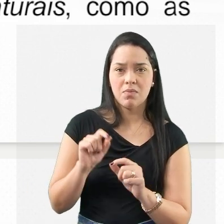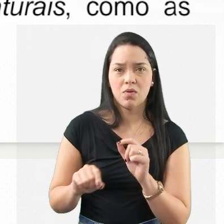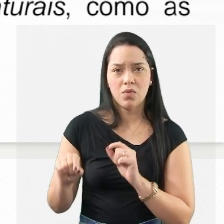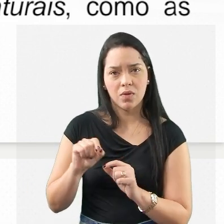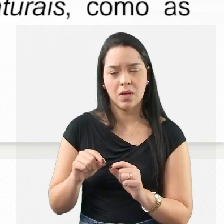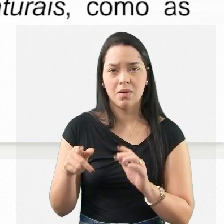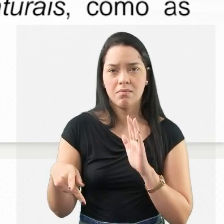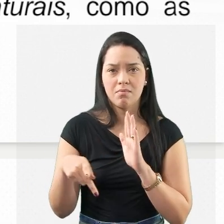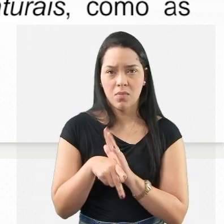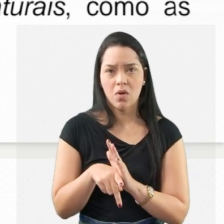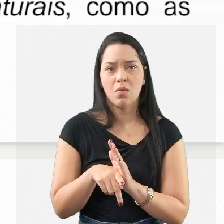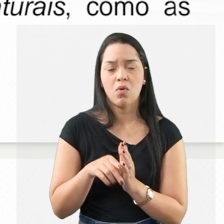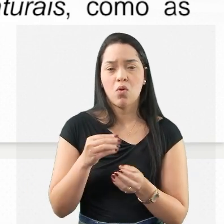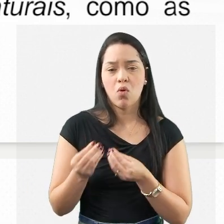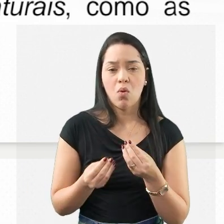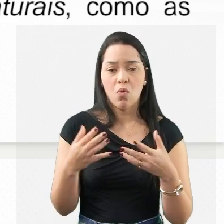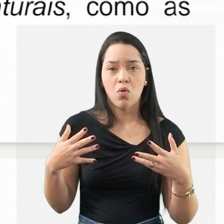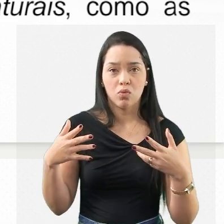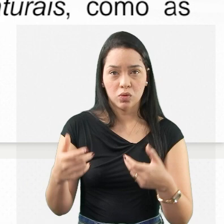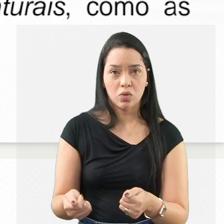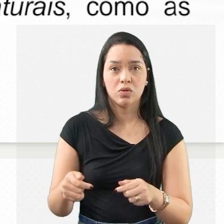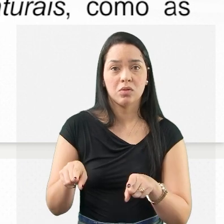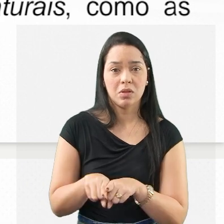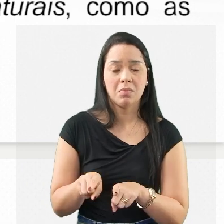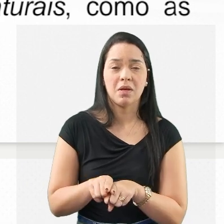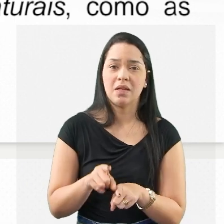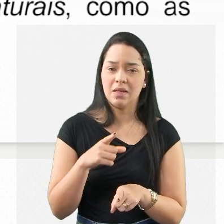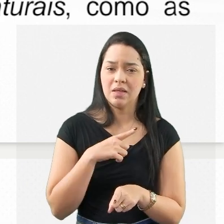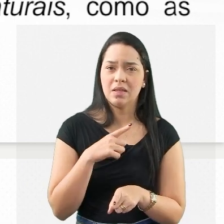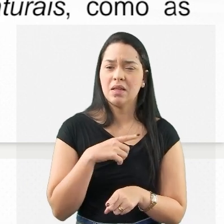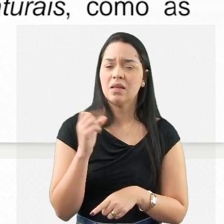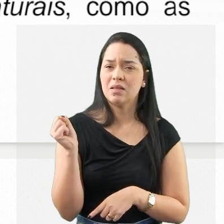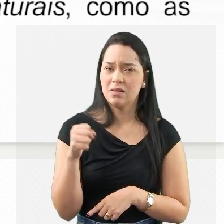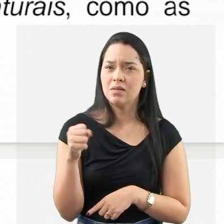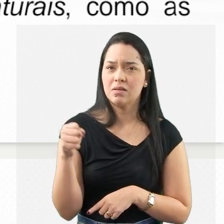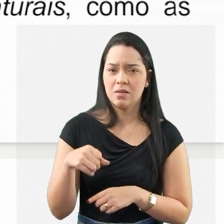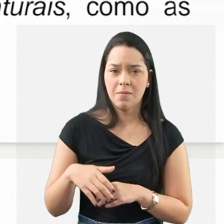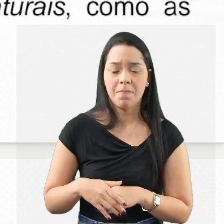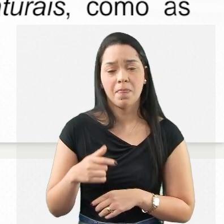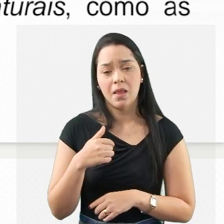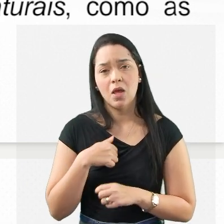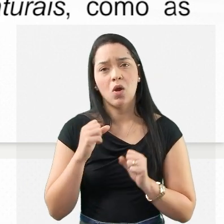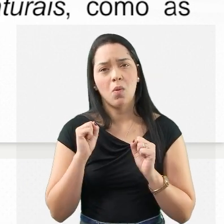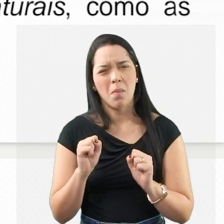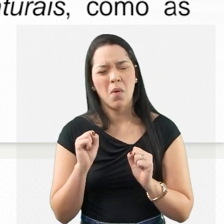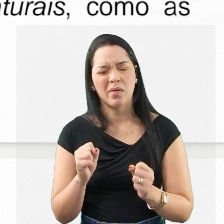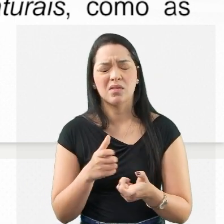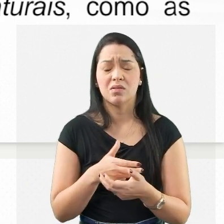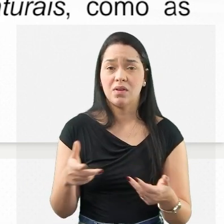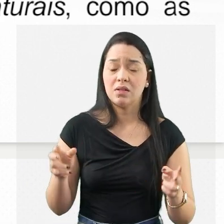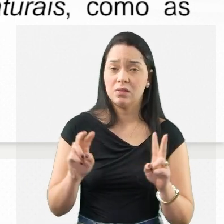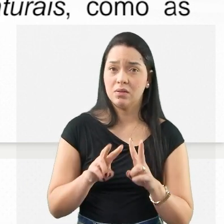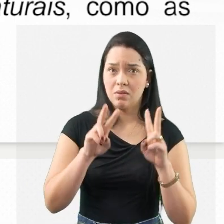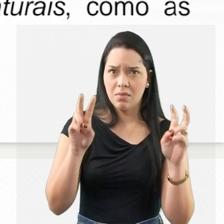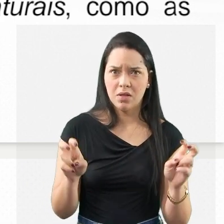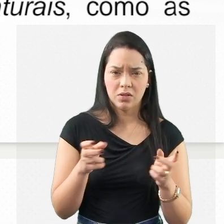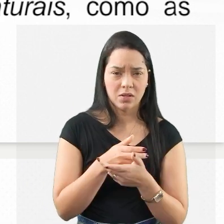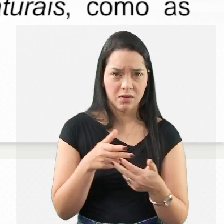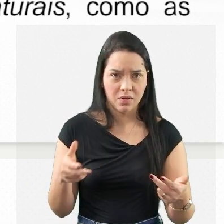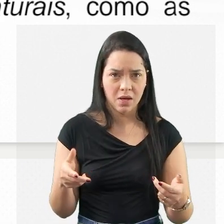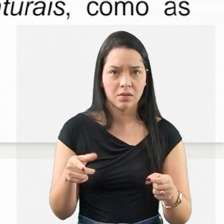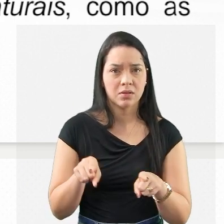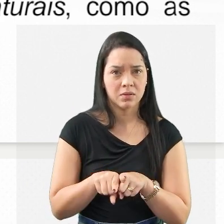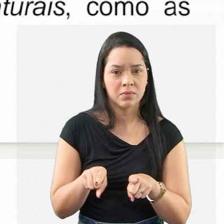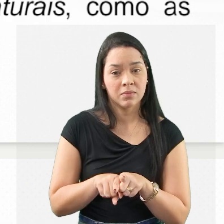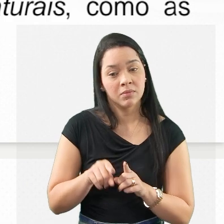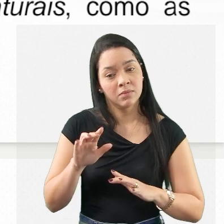dos gêneros literários como um todo, que a gente tem essa flexibilidade, né? Eu posso tratar de temática em vários gêneros literários